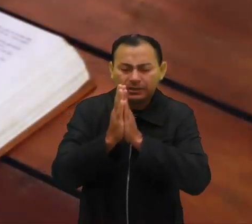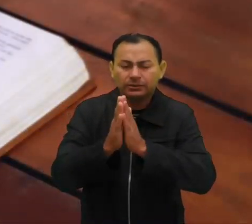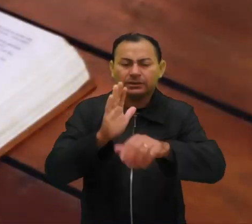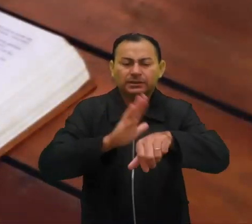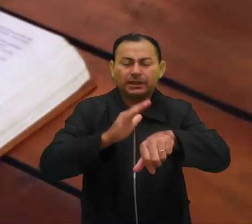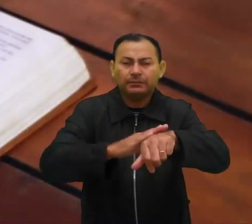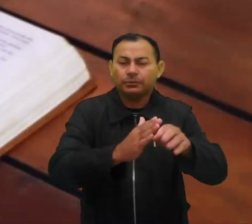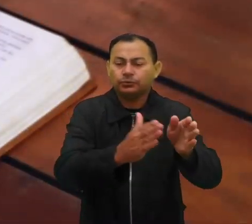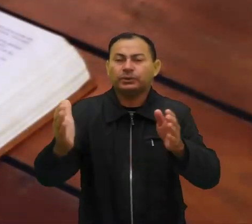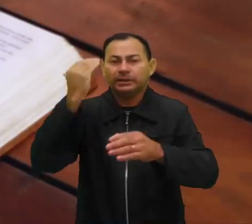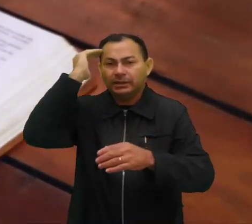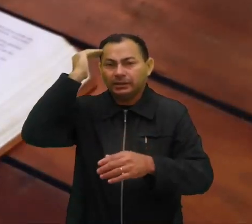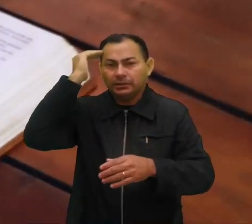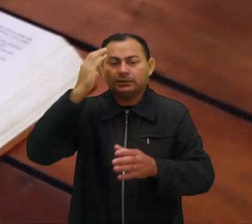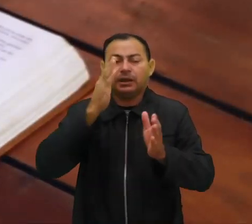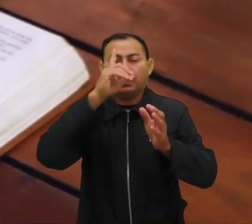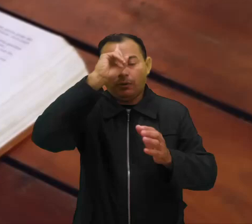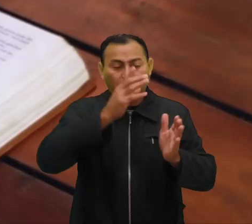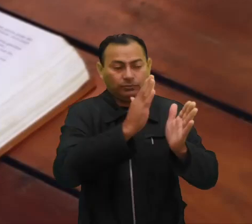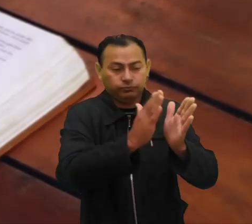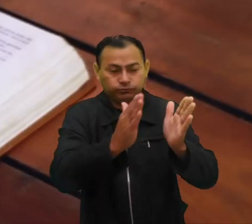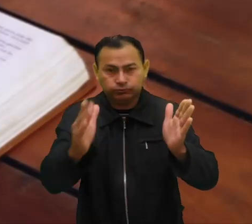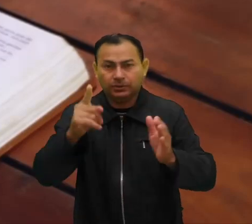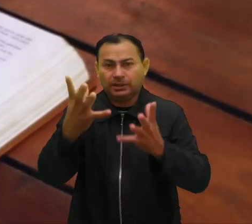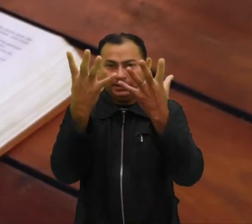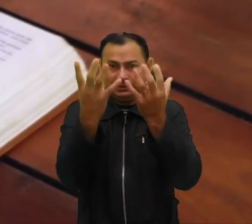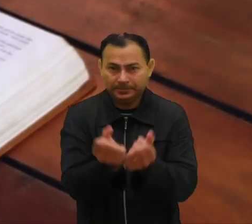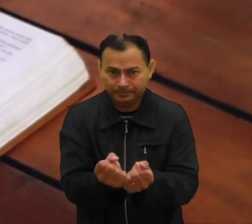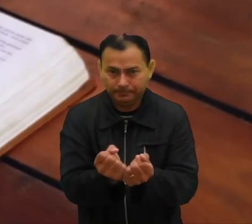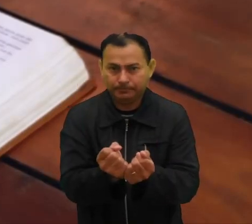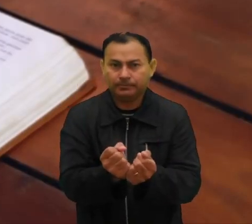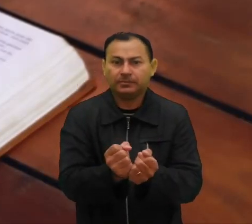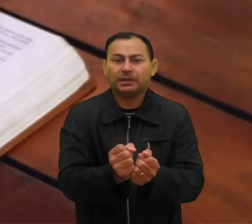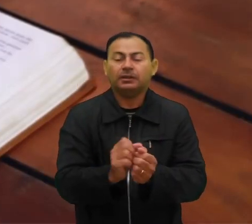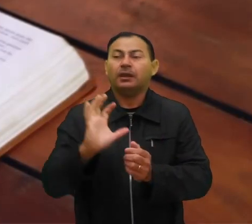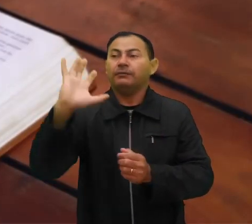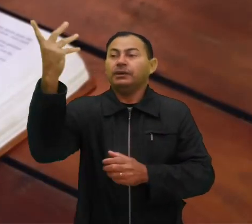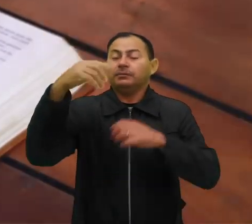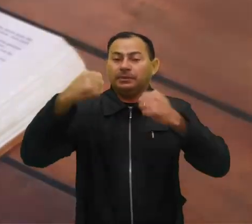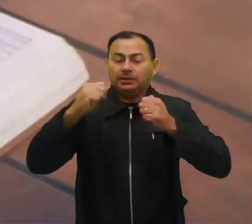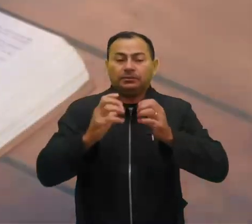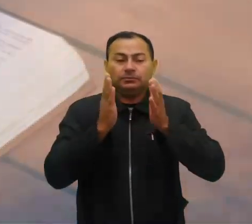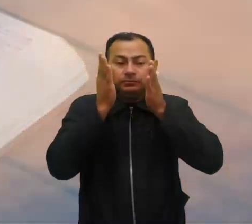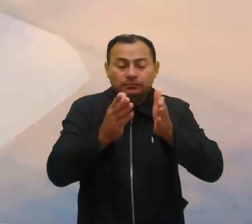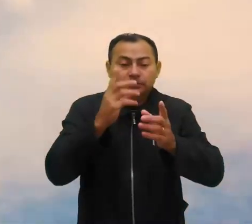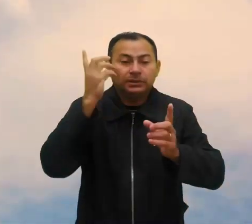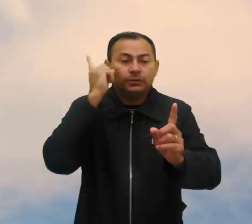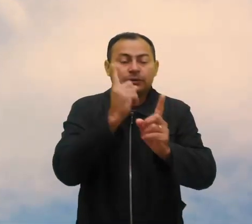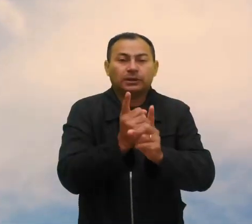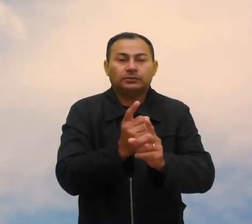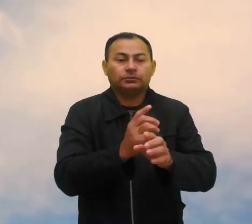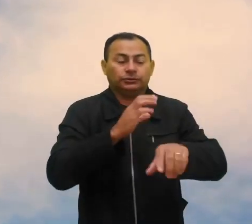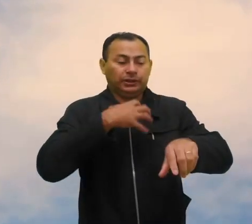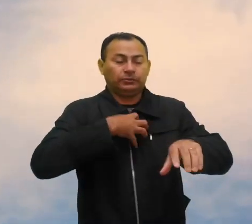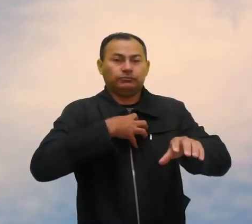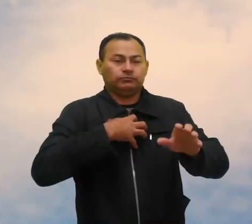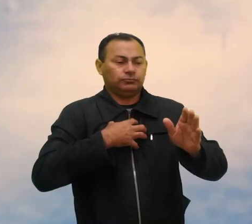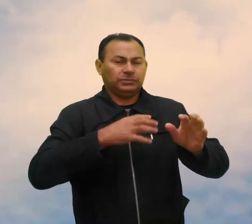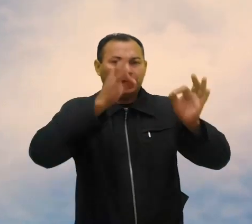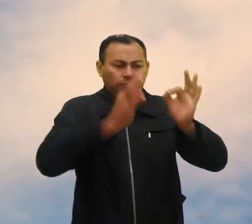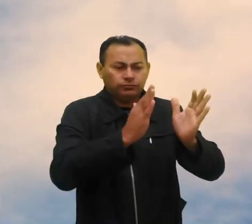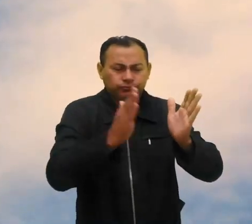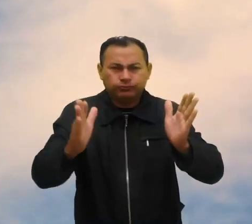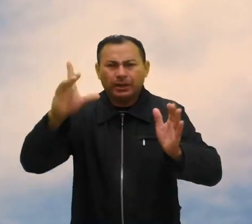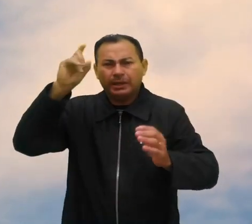da interpretação e da ordem cronológica que você adota. Estes eventos precisam ser organizados em ordem cronológica, mas isso é